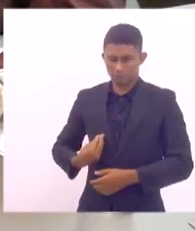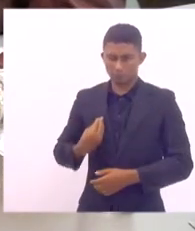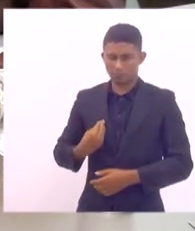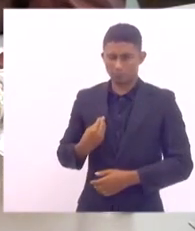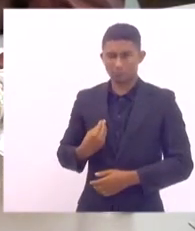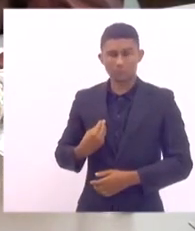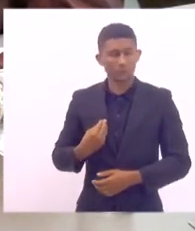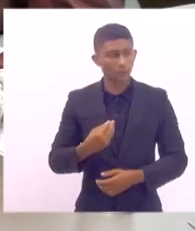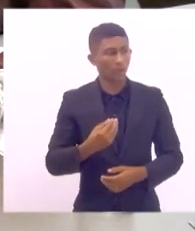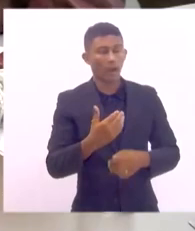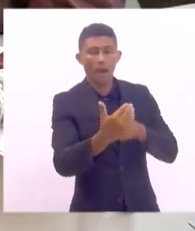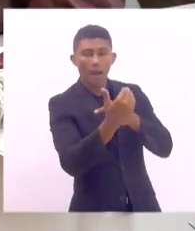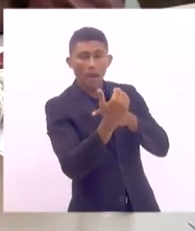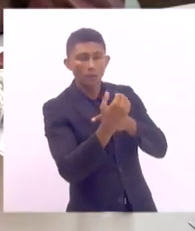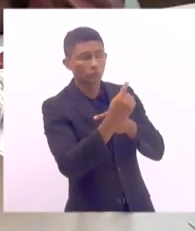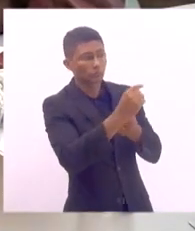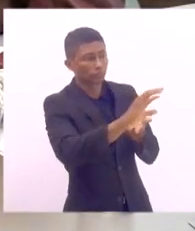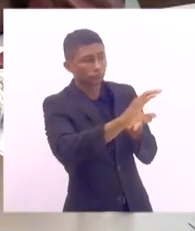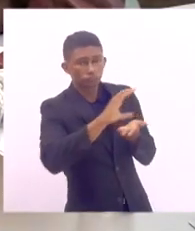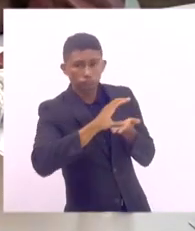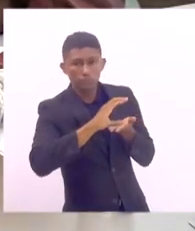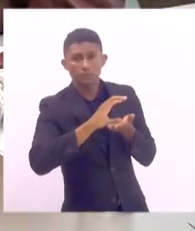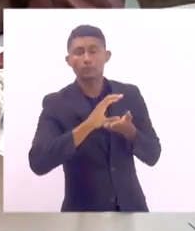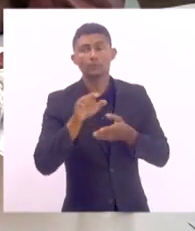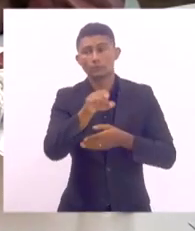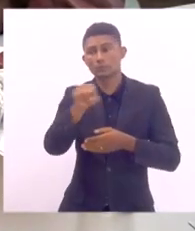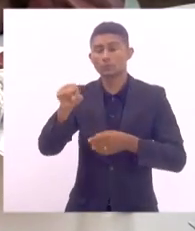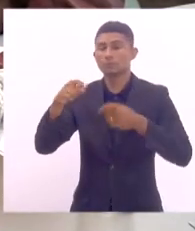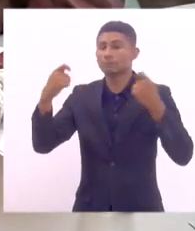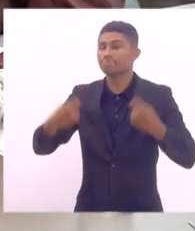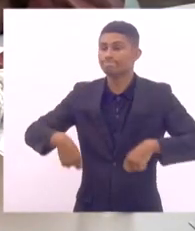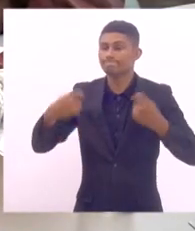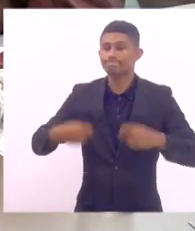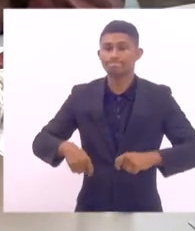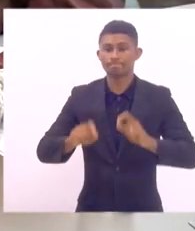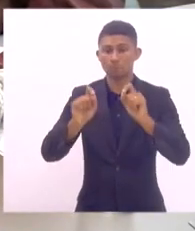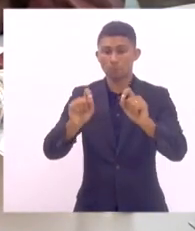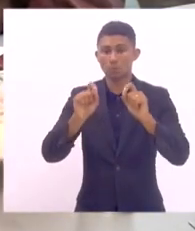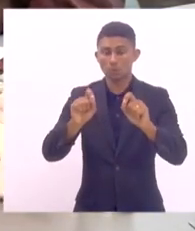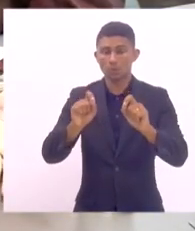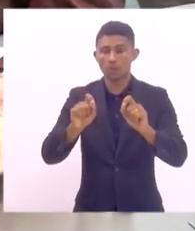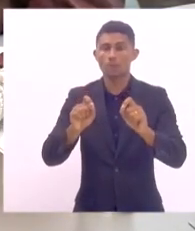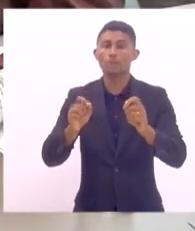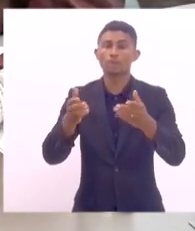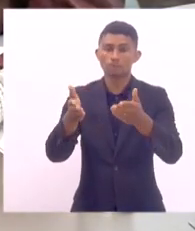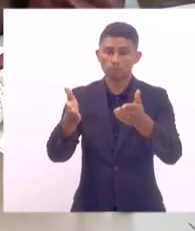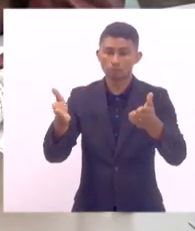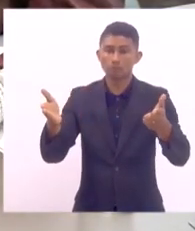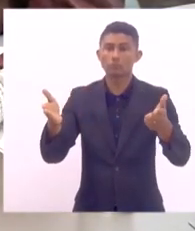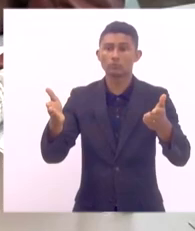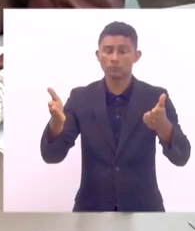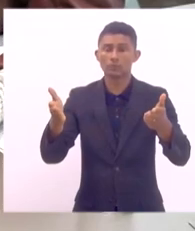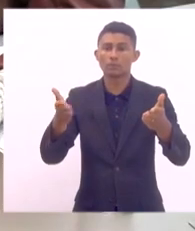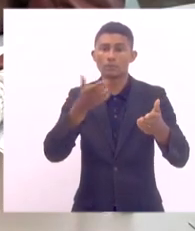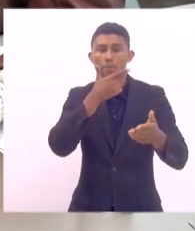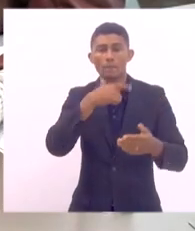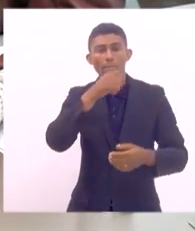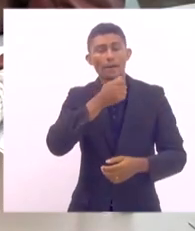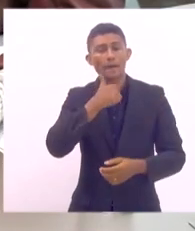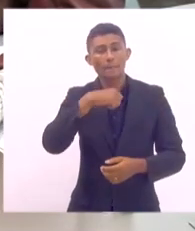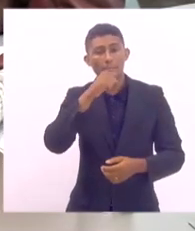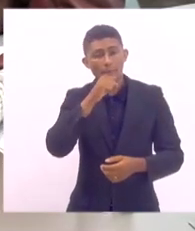em situação de risco pessoal e social, deverão ser derivados de pais que estejam no CAD. Sai